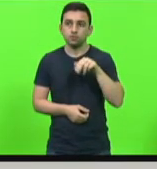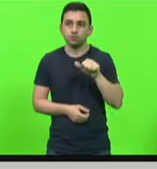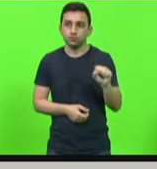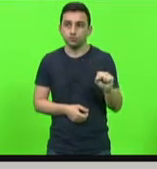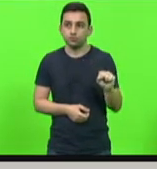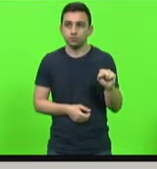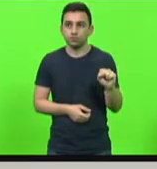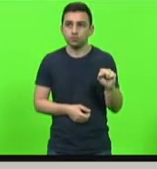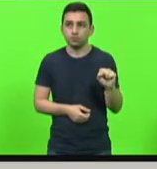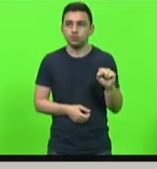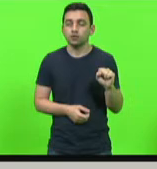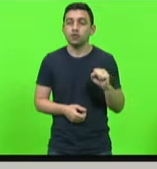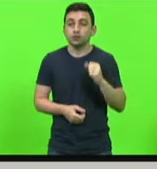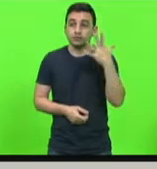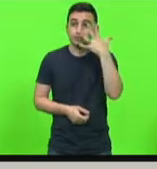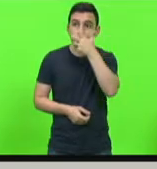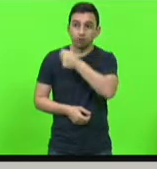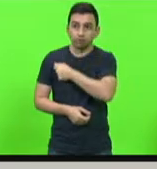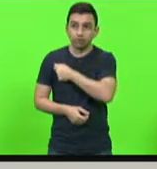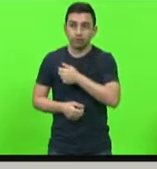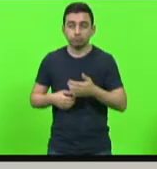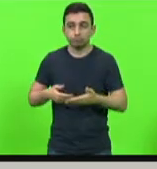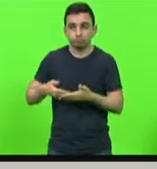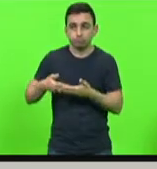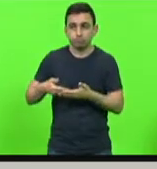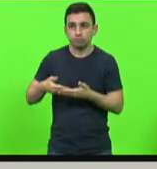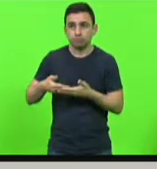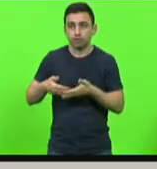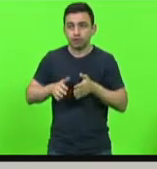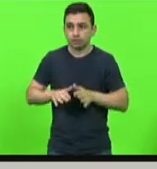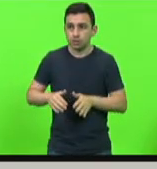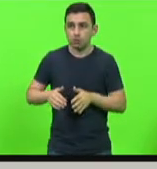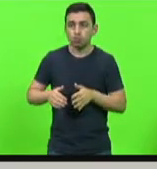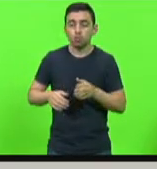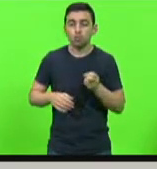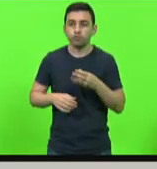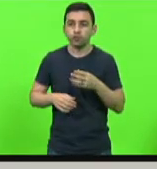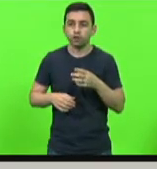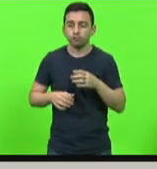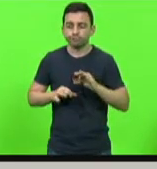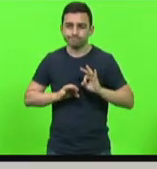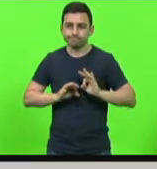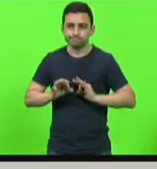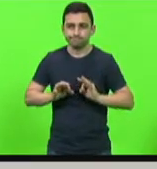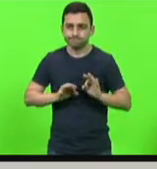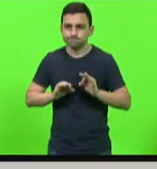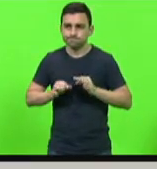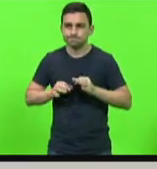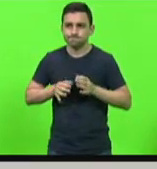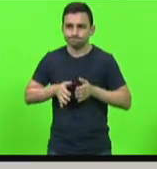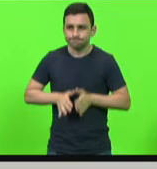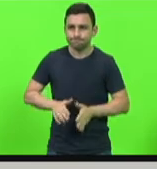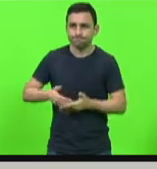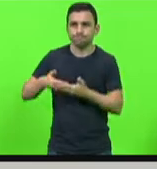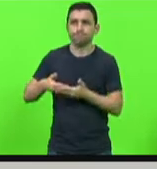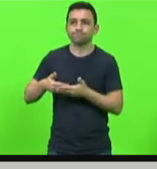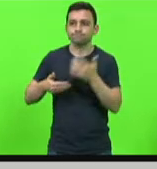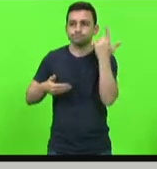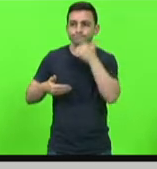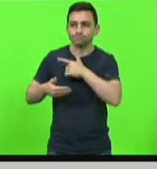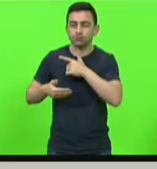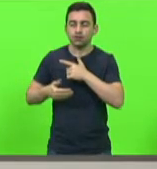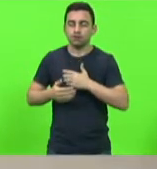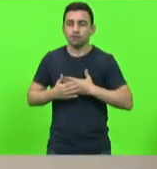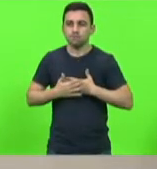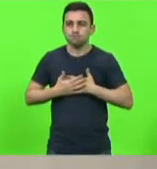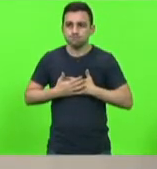Charamonski por salvar um recém-nascido ao utilizar a manobra de Emlich e desengasgar a